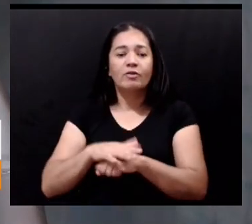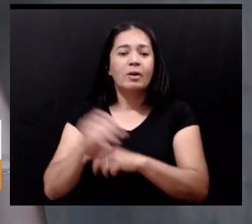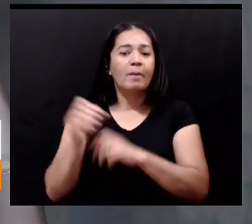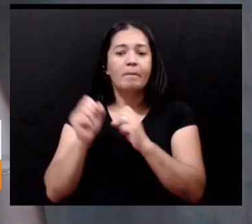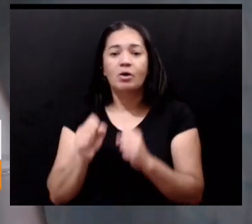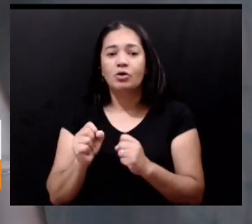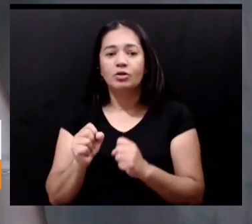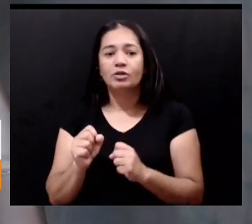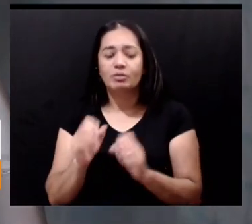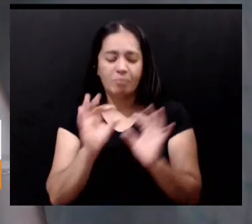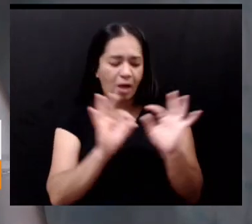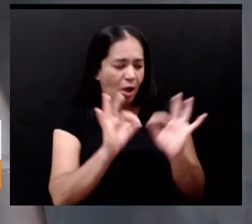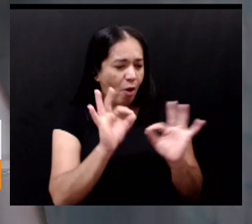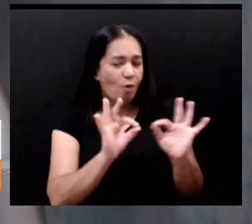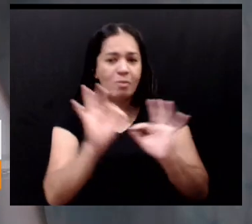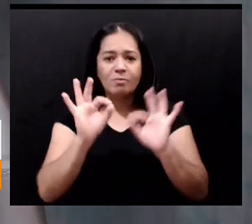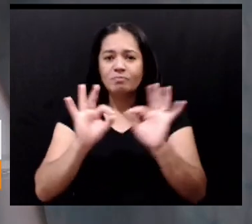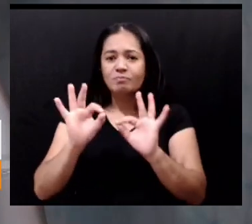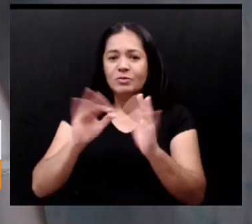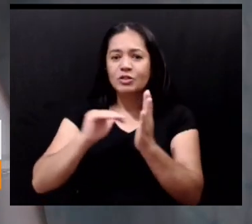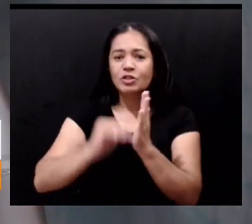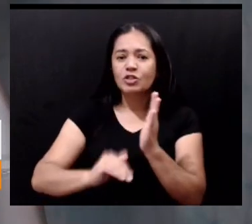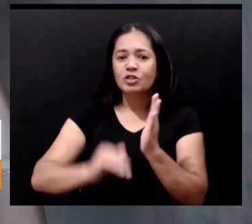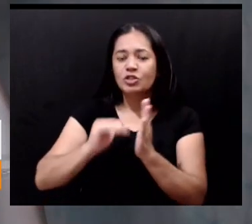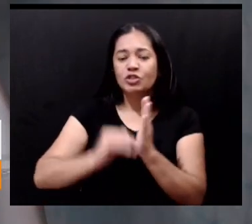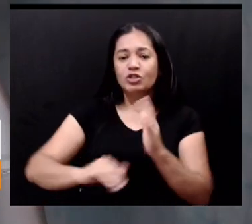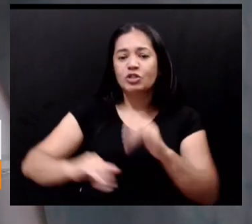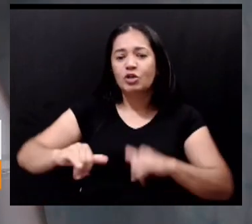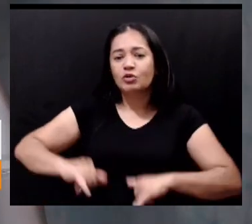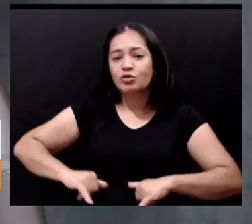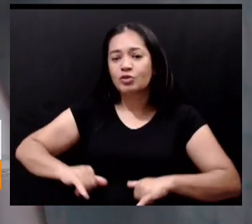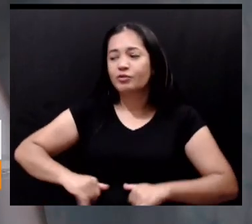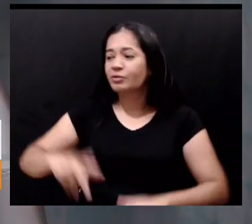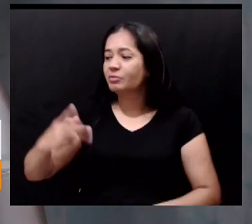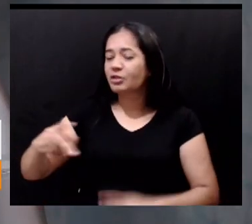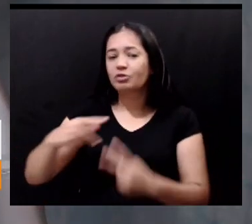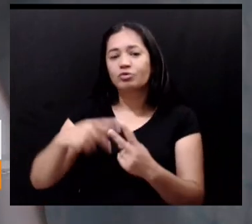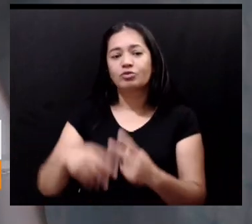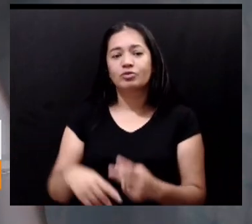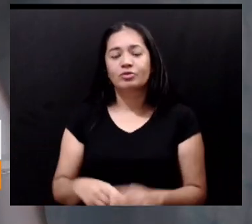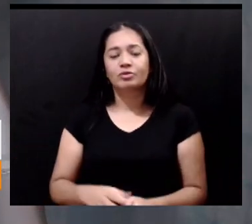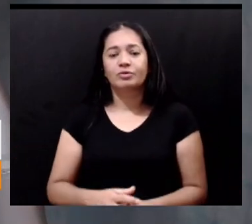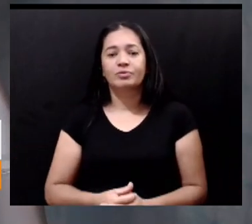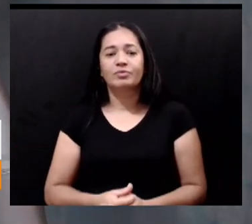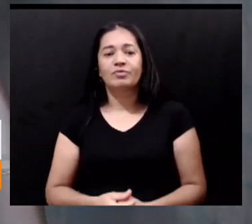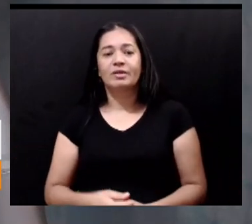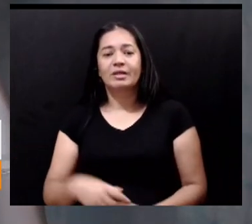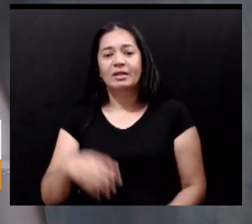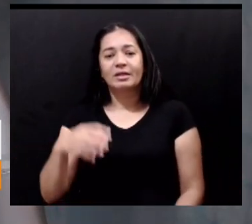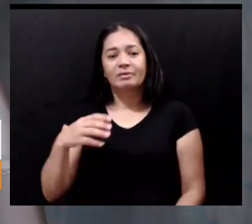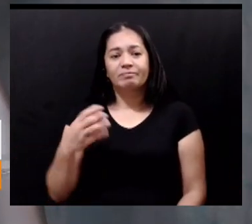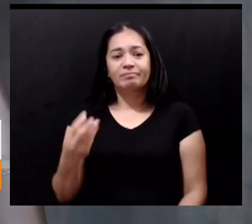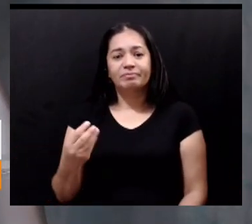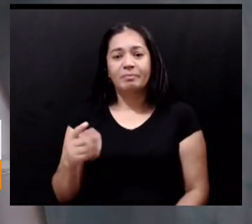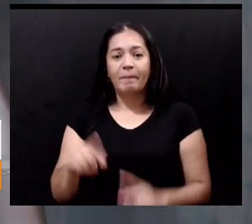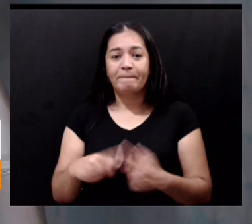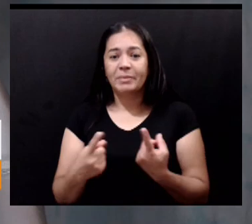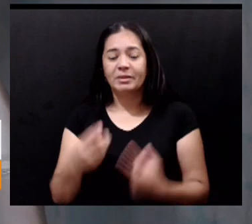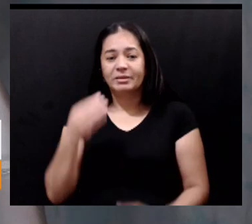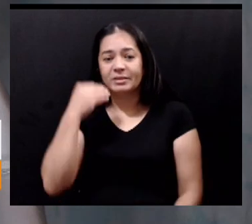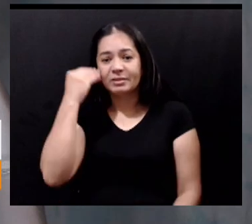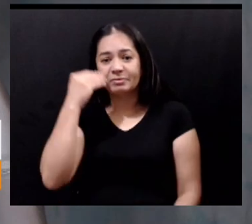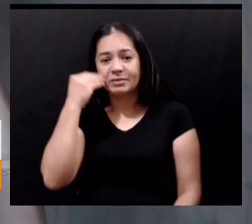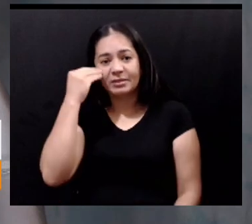isso, para tirar esse sofrimento deles ou para fazer com que eles lidem isso de uma outra maneira, e que na experiência do luto a gente não vai ter